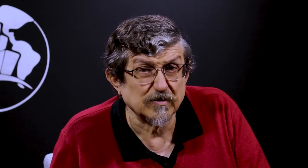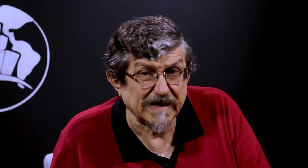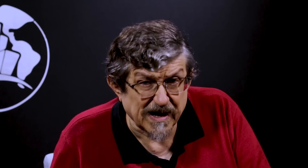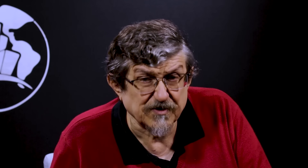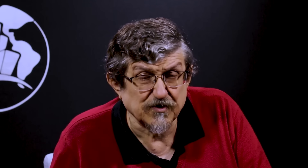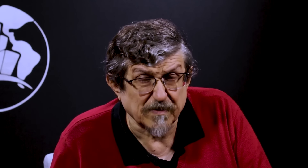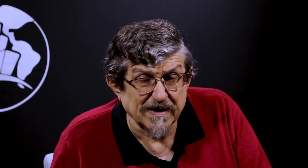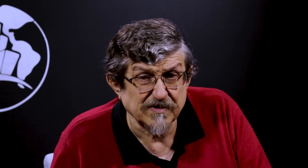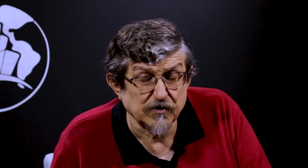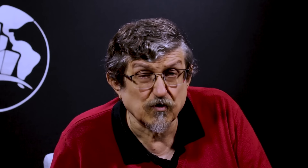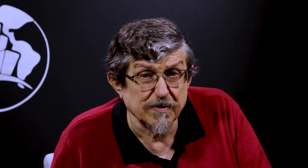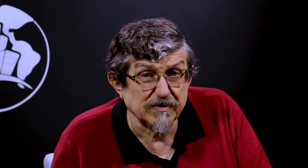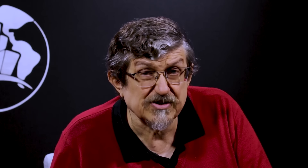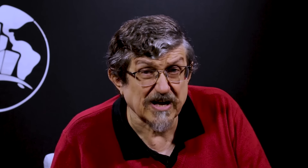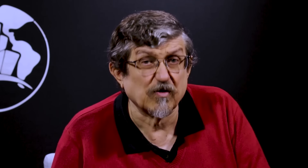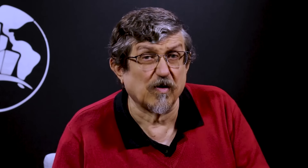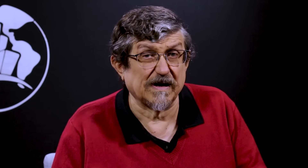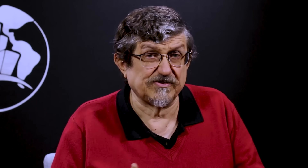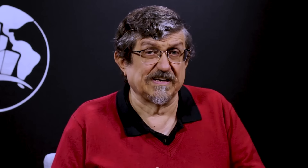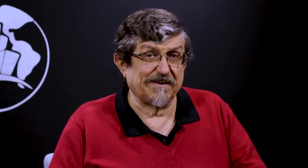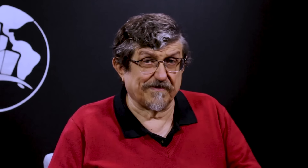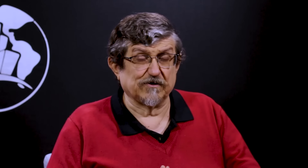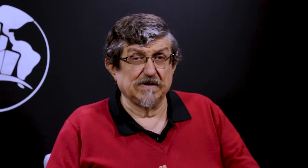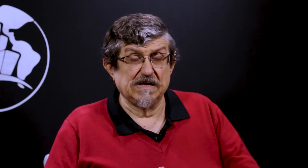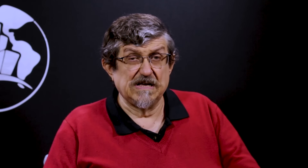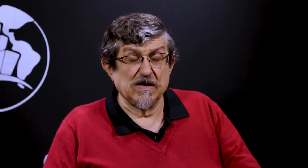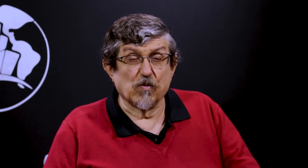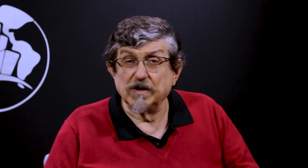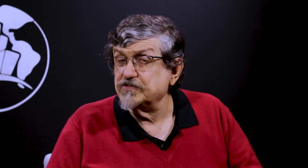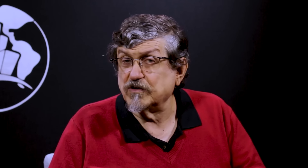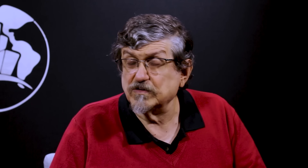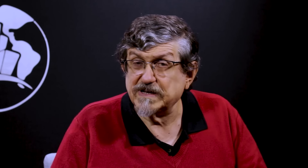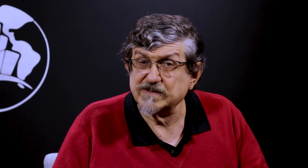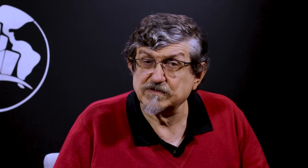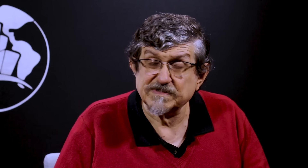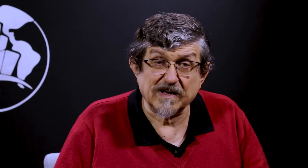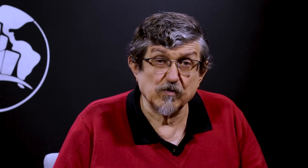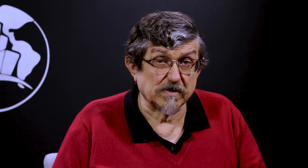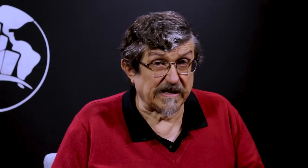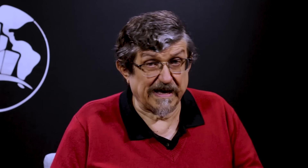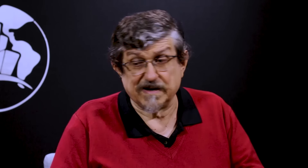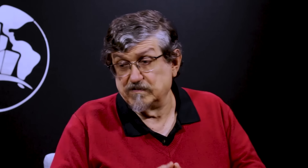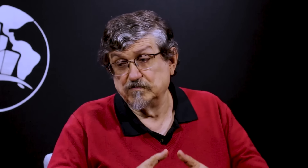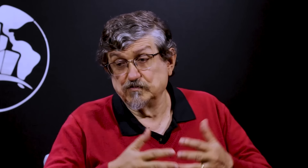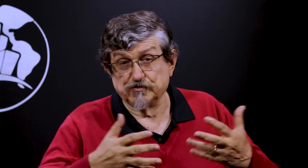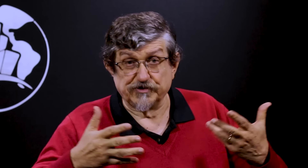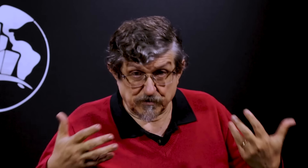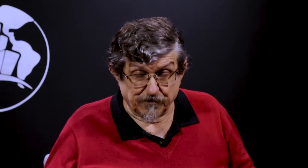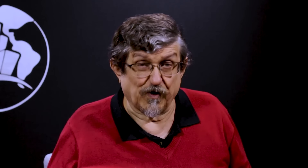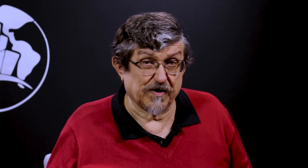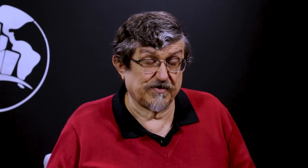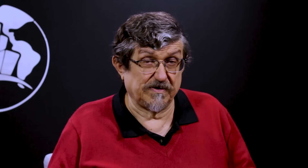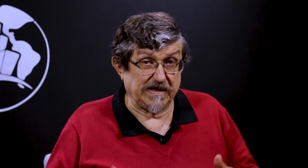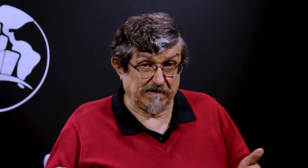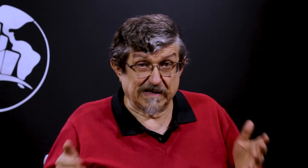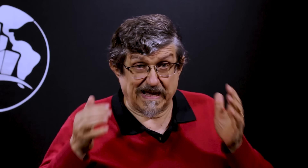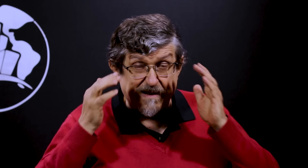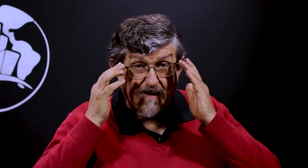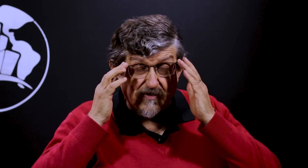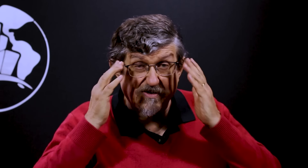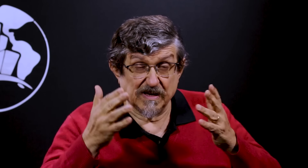mas chegou tarde demais e descobriu que Jacó a tinha levado. Quando isso acontece, o Esaú, que era um sujeito forte